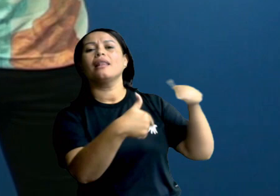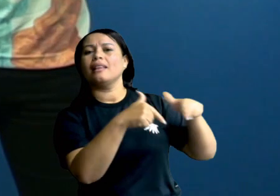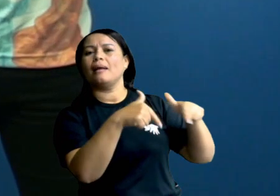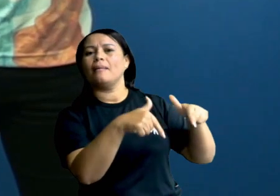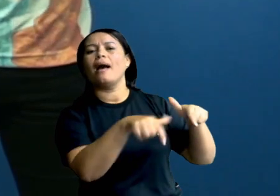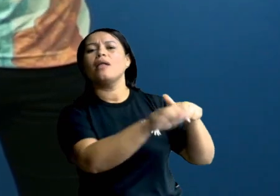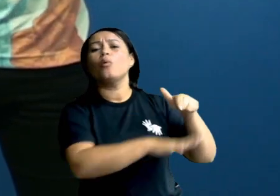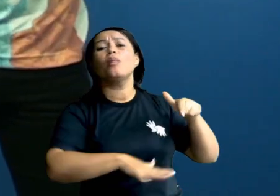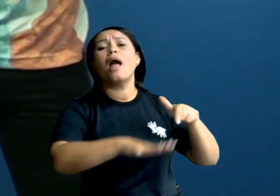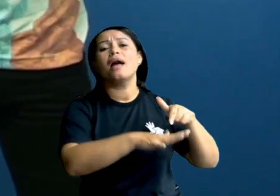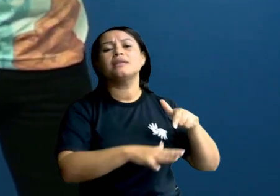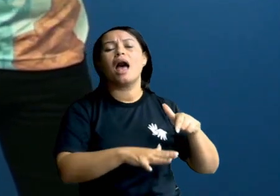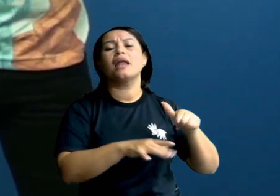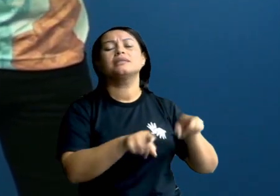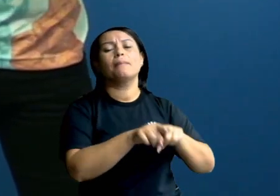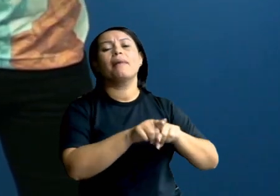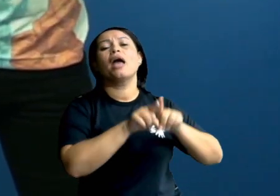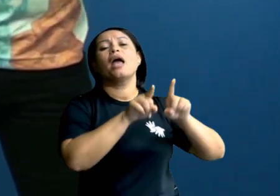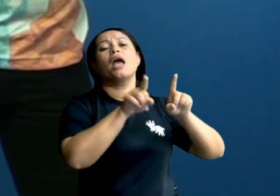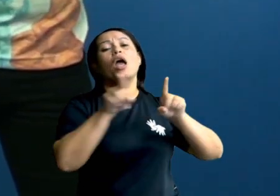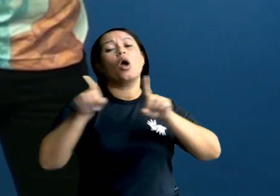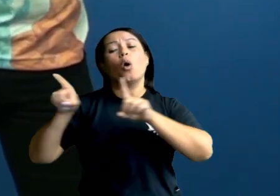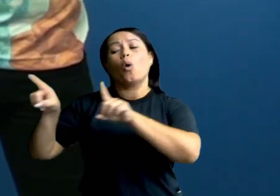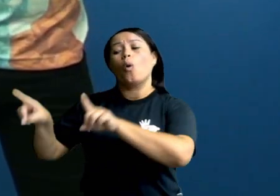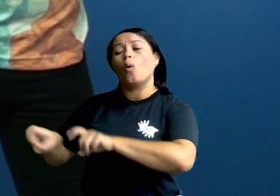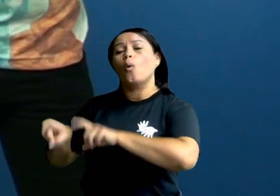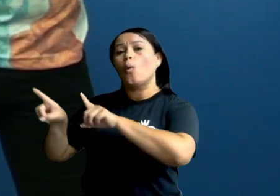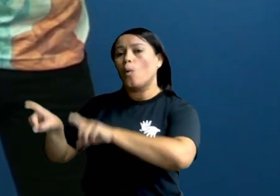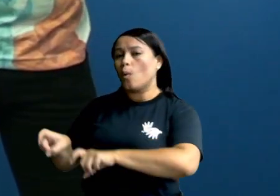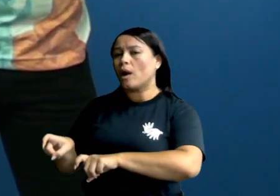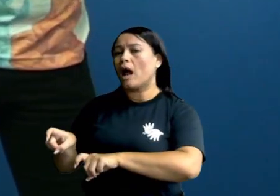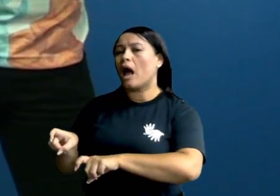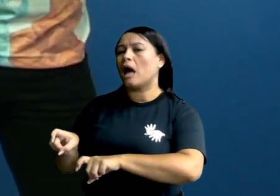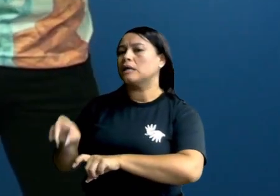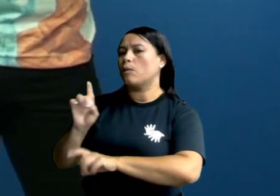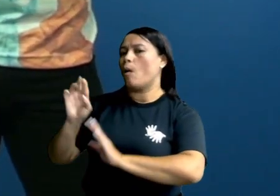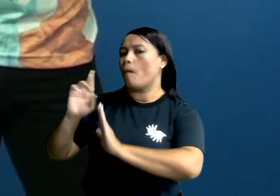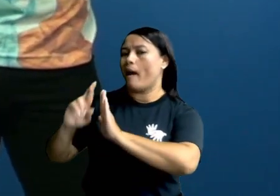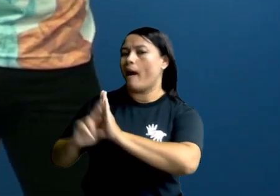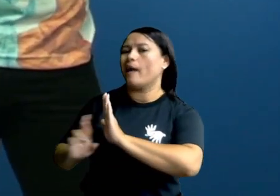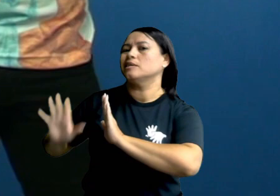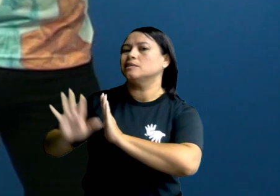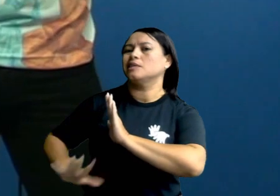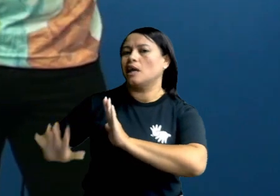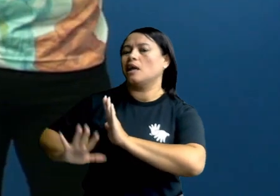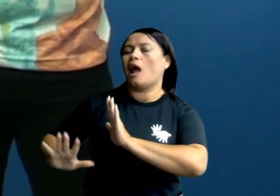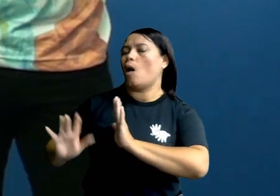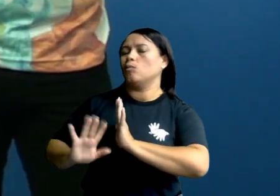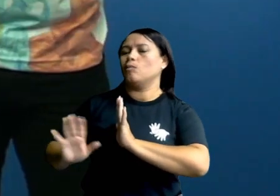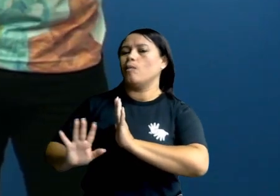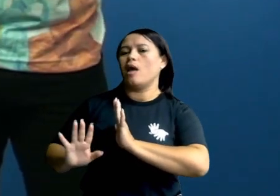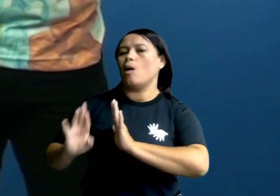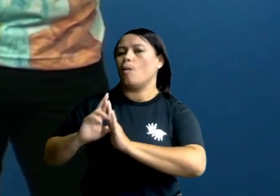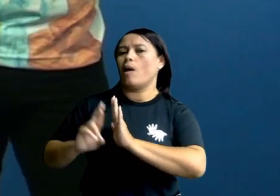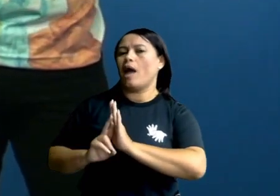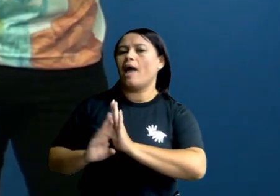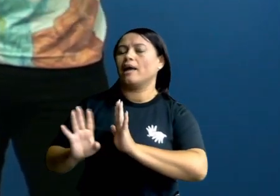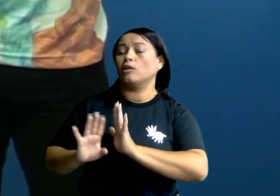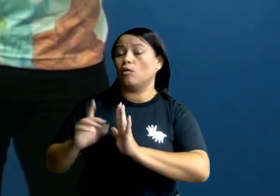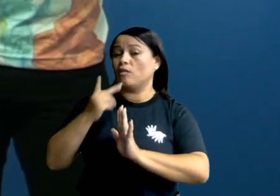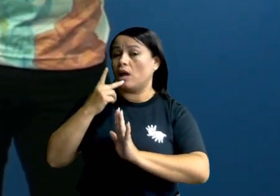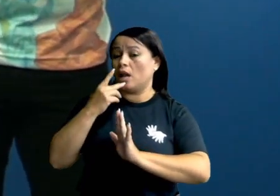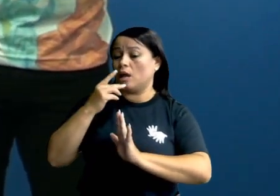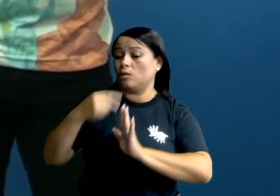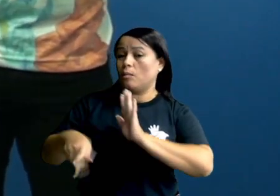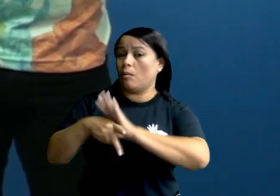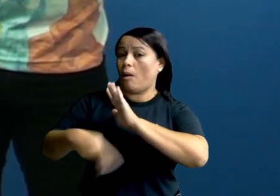nas áreas rurais, você tem, a depender, lógico, não é uma regra geral, mas assim, uma regra geral para o mundo, né? Estou falando do Brasil.